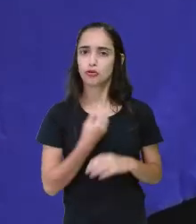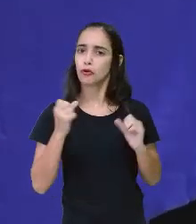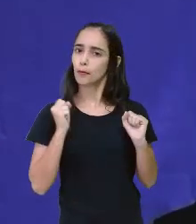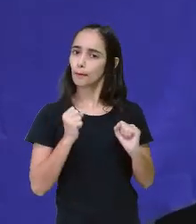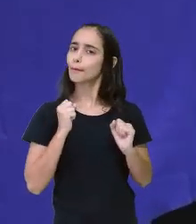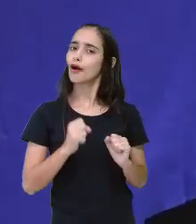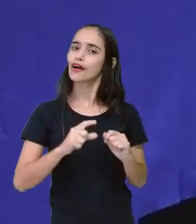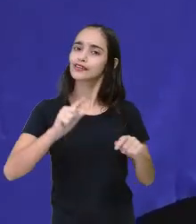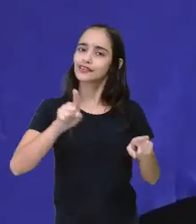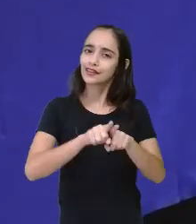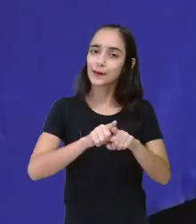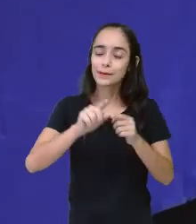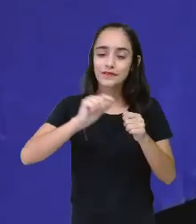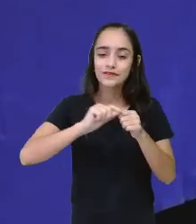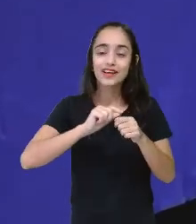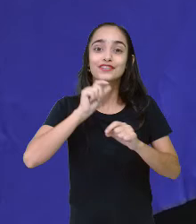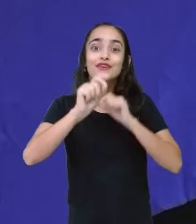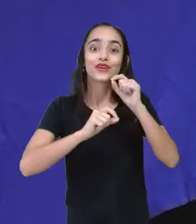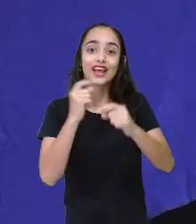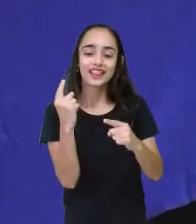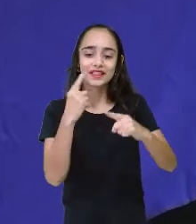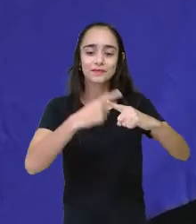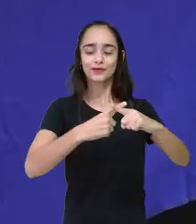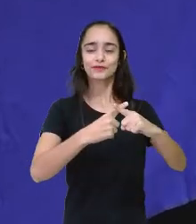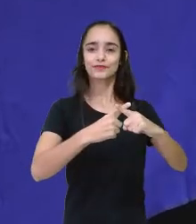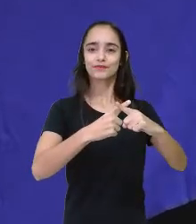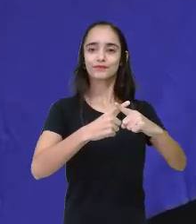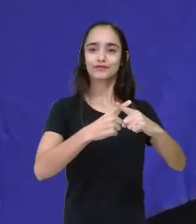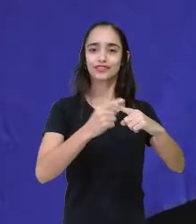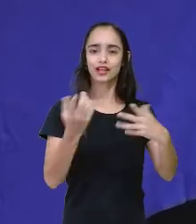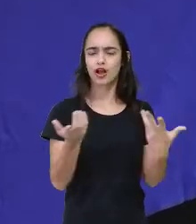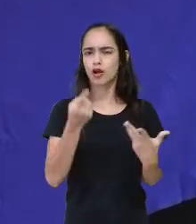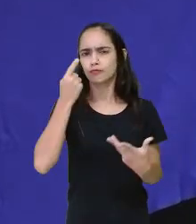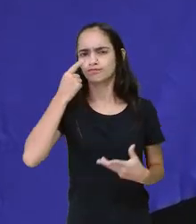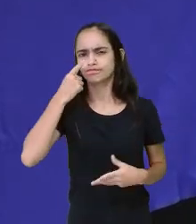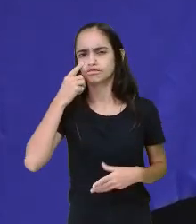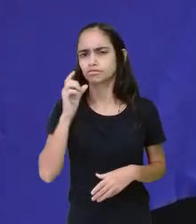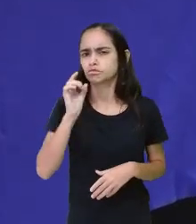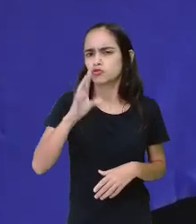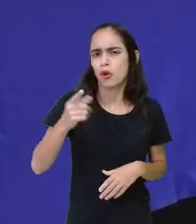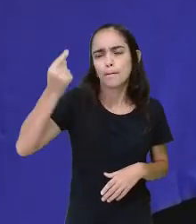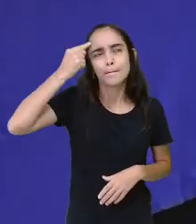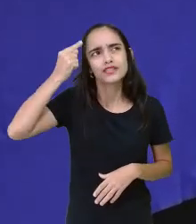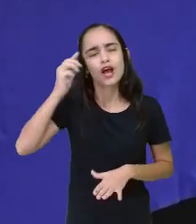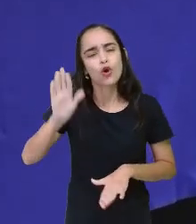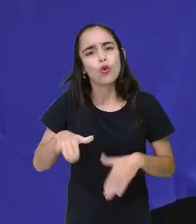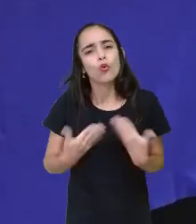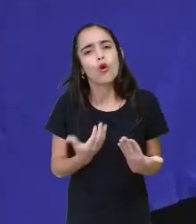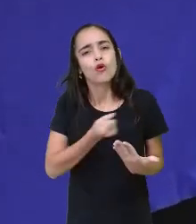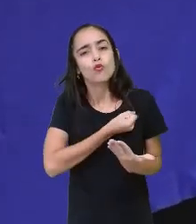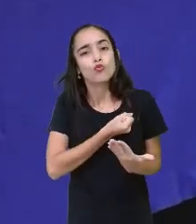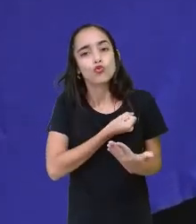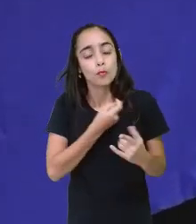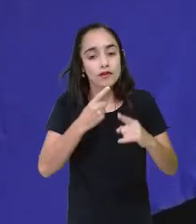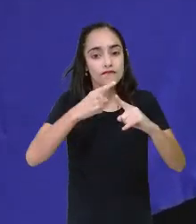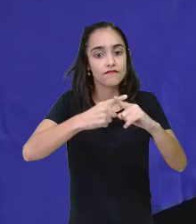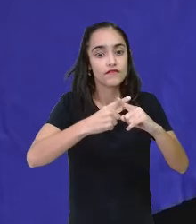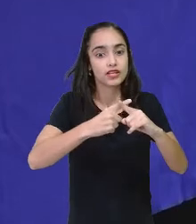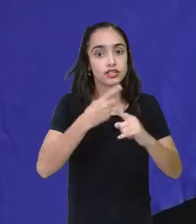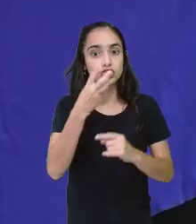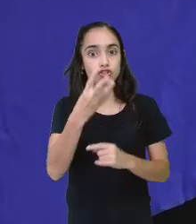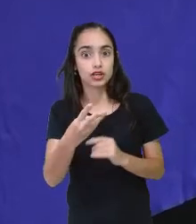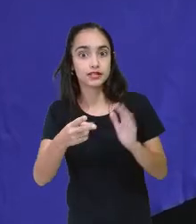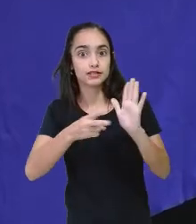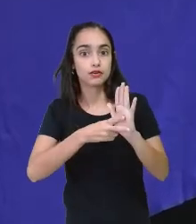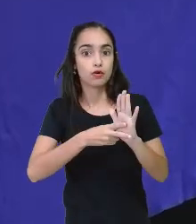na multiplicação, ver lá, né? Quem é que multiplicado por 3 vai dar 6, que vai ser justamente o 2. E não vai ter